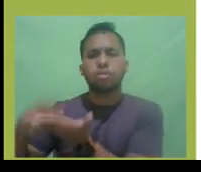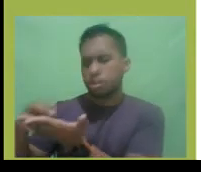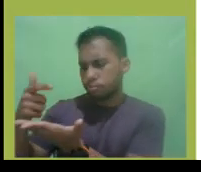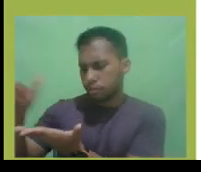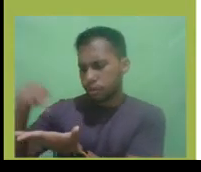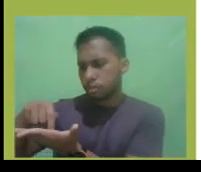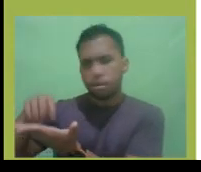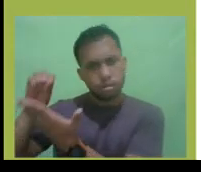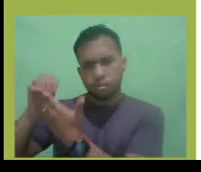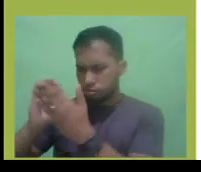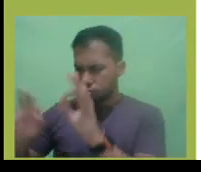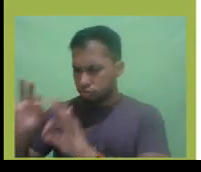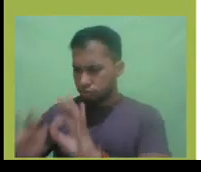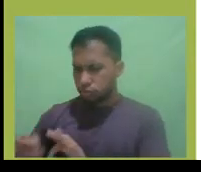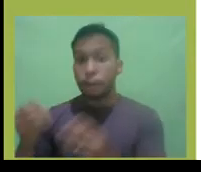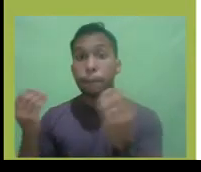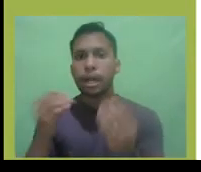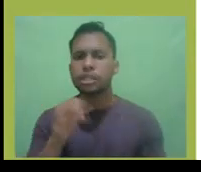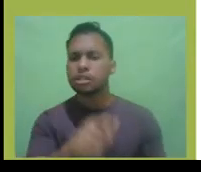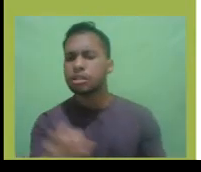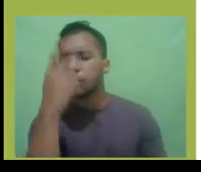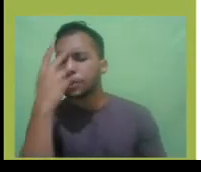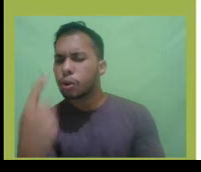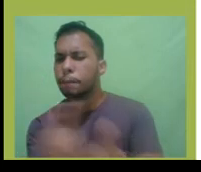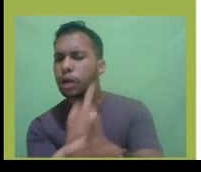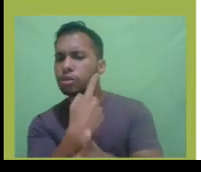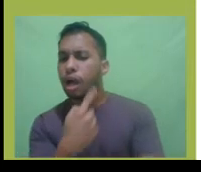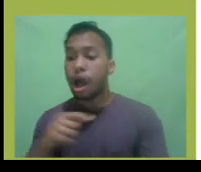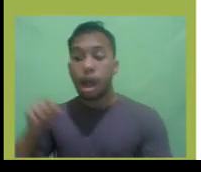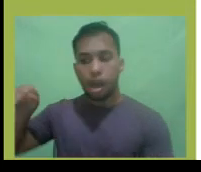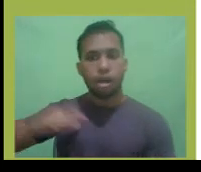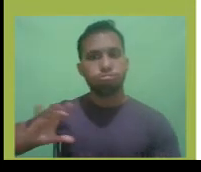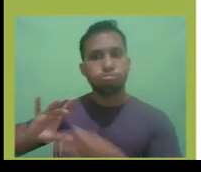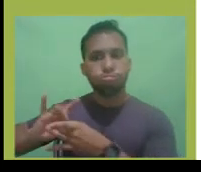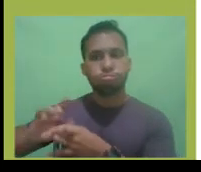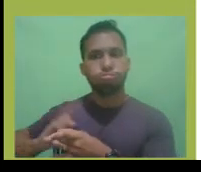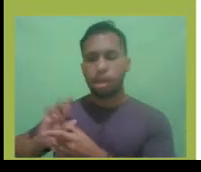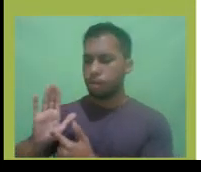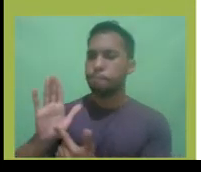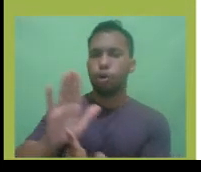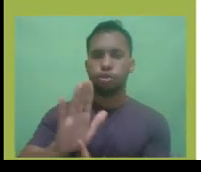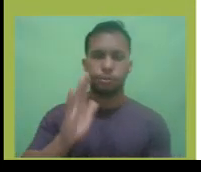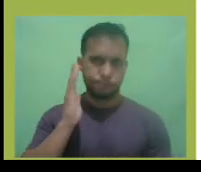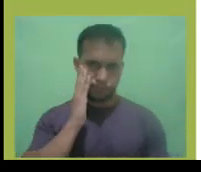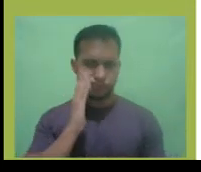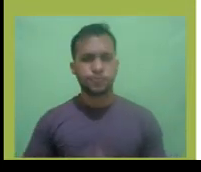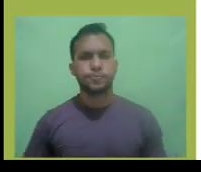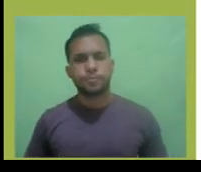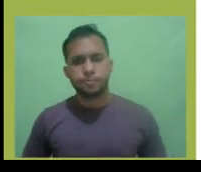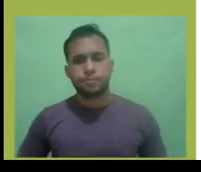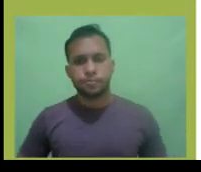mais importantes e relevantes para tirar as conclusões que você quer defender na sua apresentação. E por fim, faça as suas